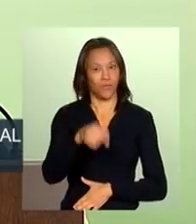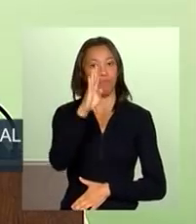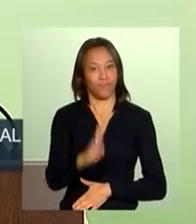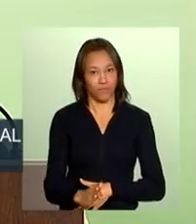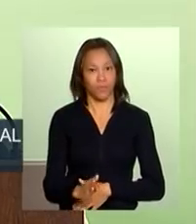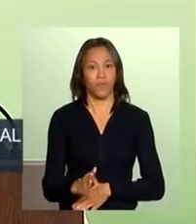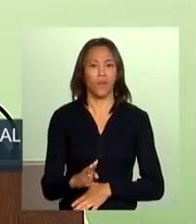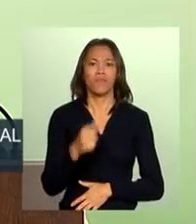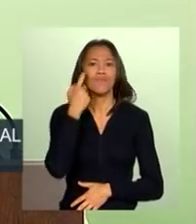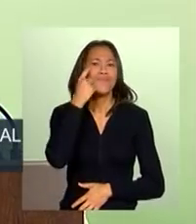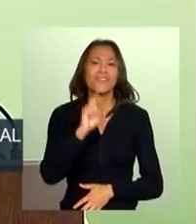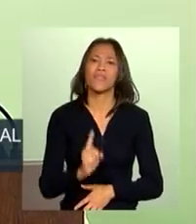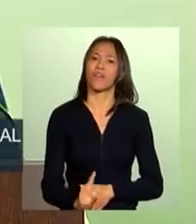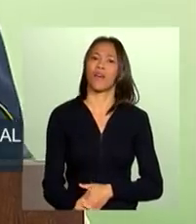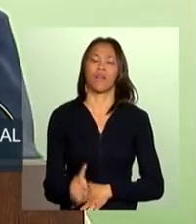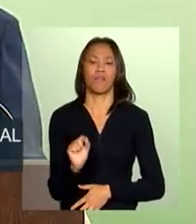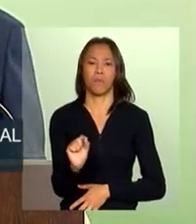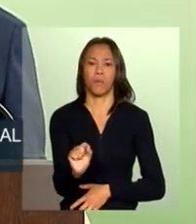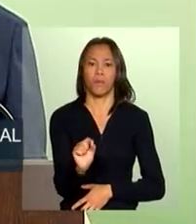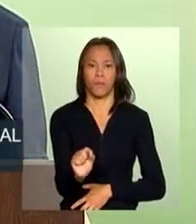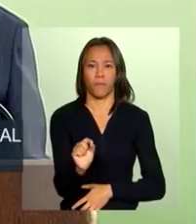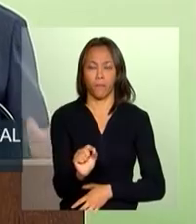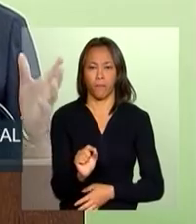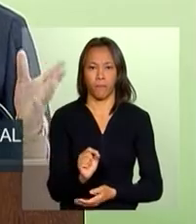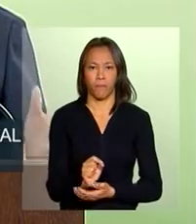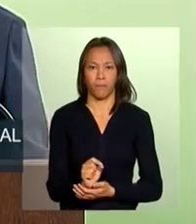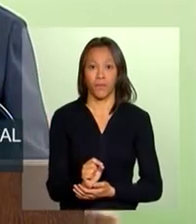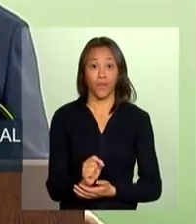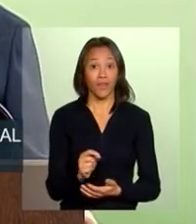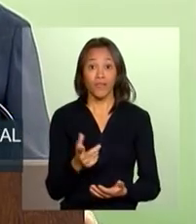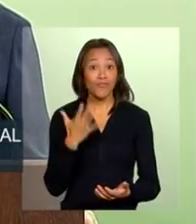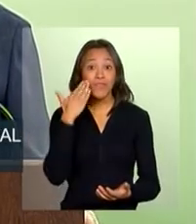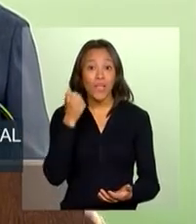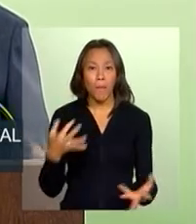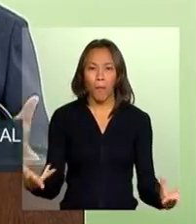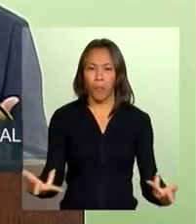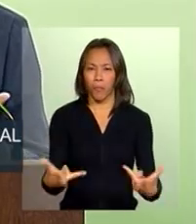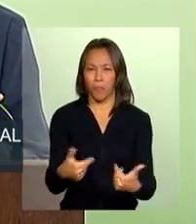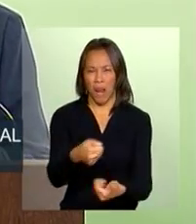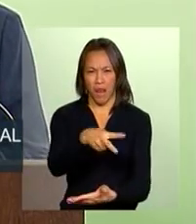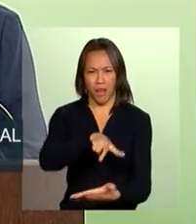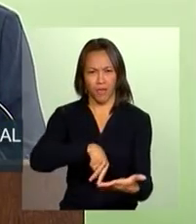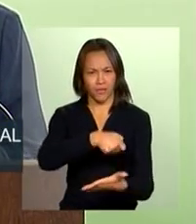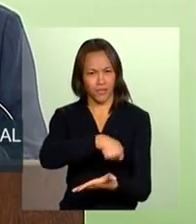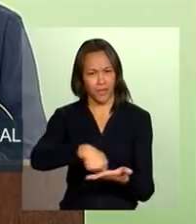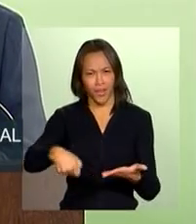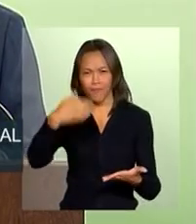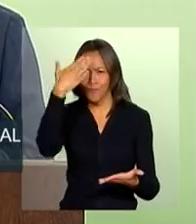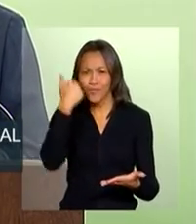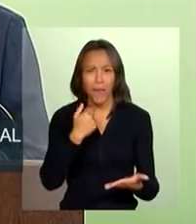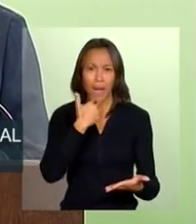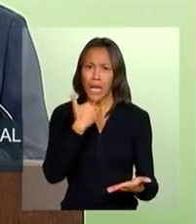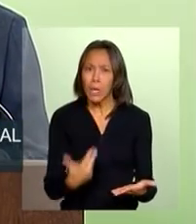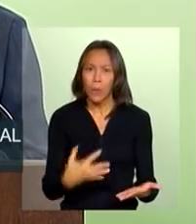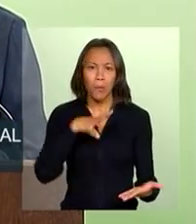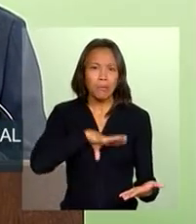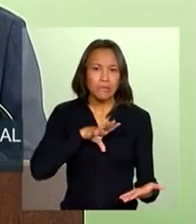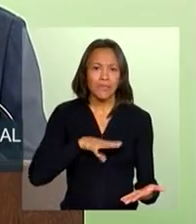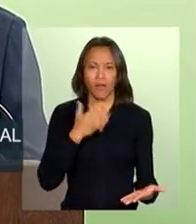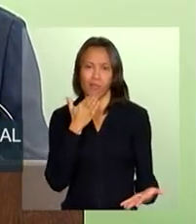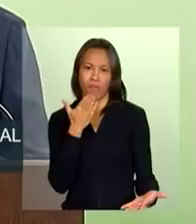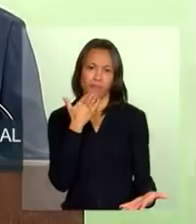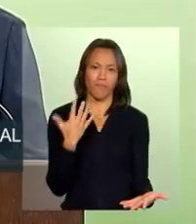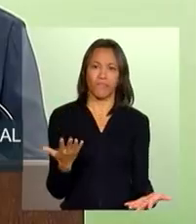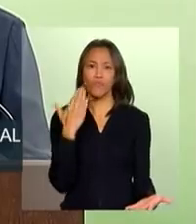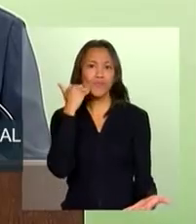não saibam, não estão plenamente alfabetizadas, não dominam a língua, não